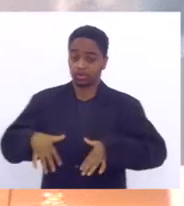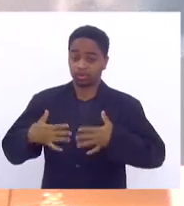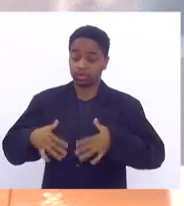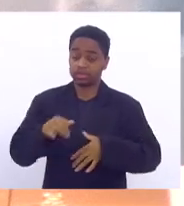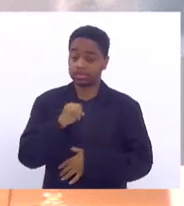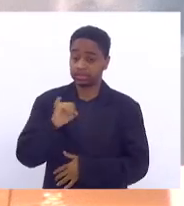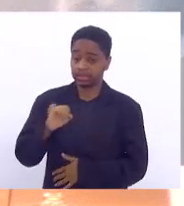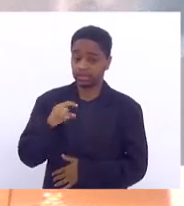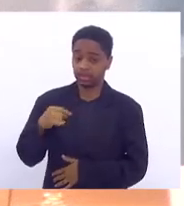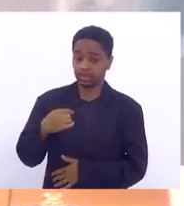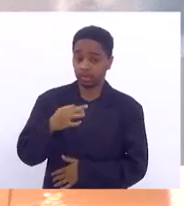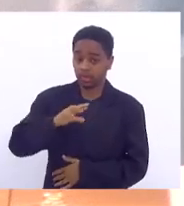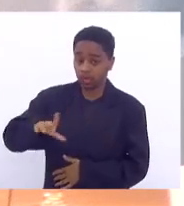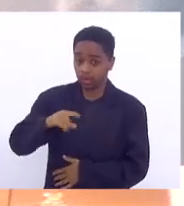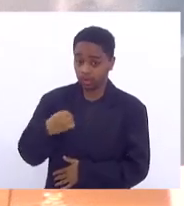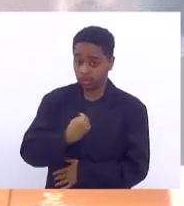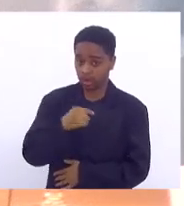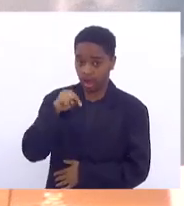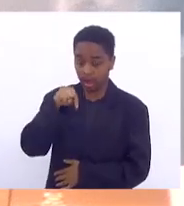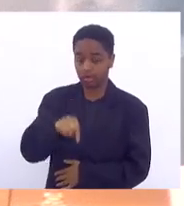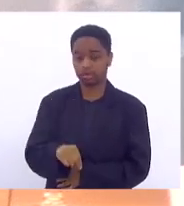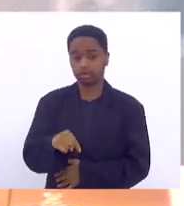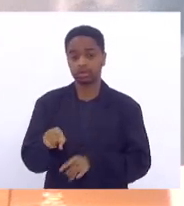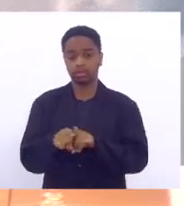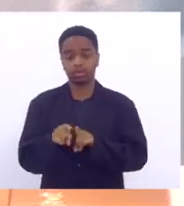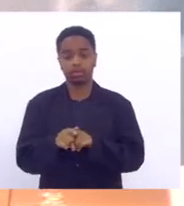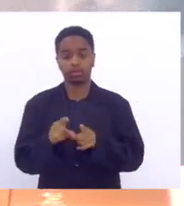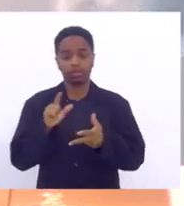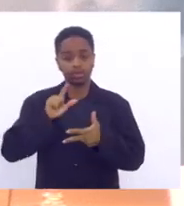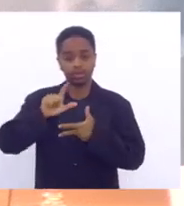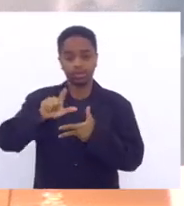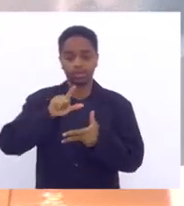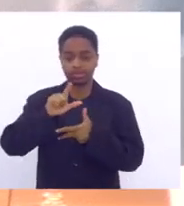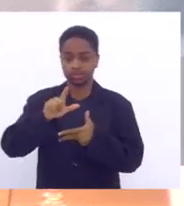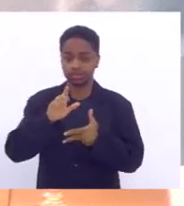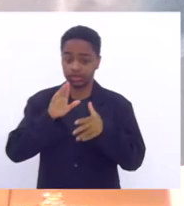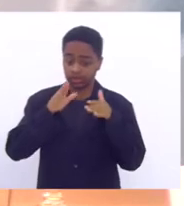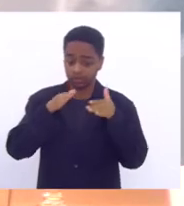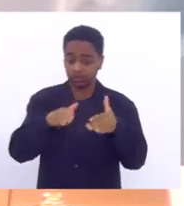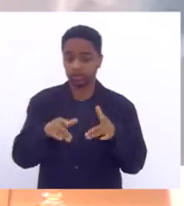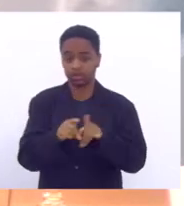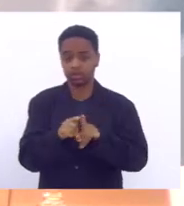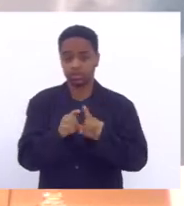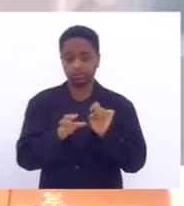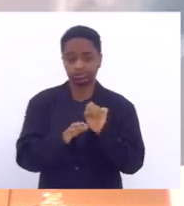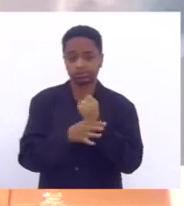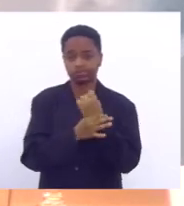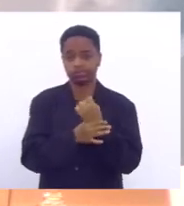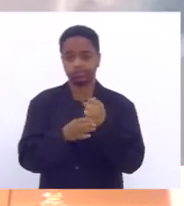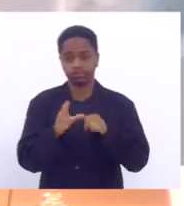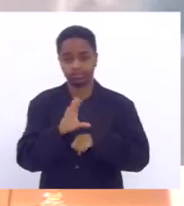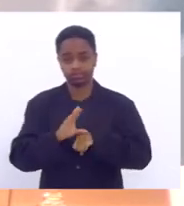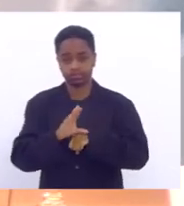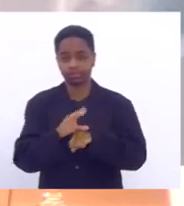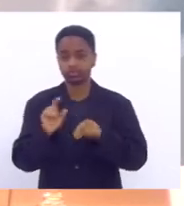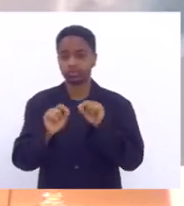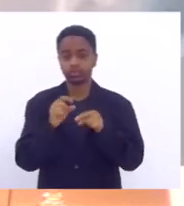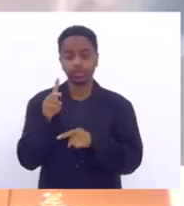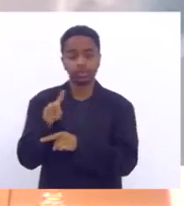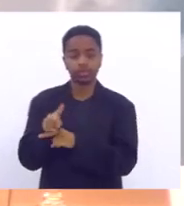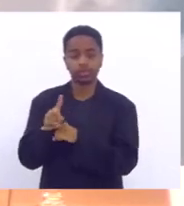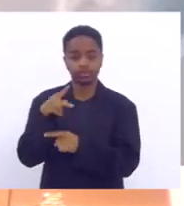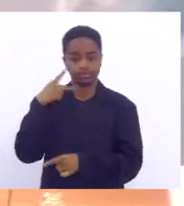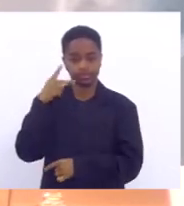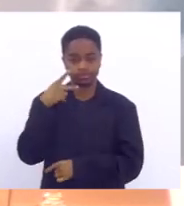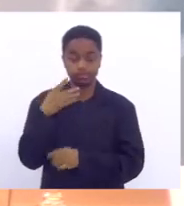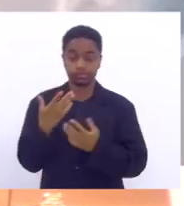se não fosse do Brasil do Poder Legislativo em especial se não fosse essa garantia constitucional que é a imunidade parlamentar e muito